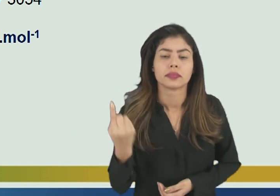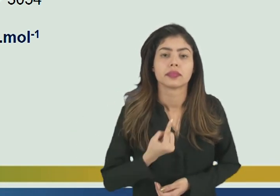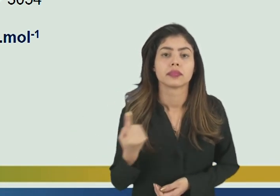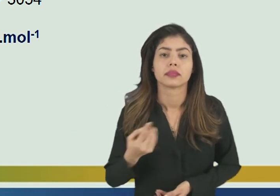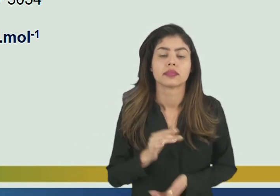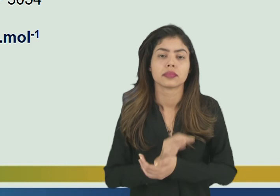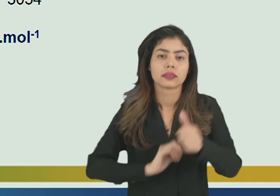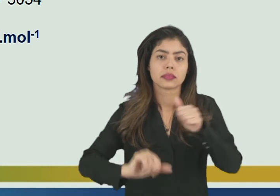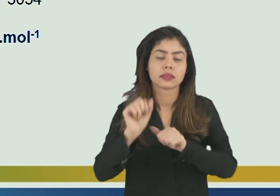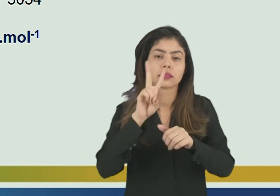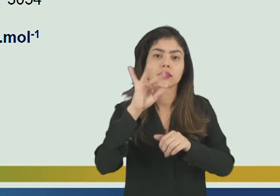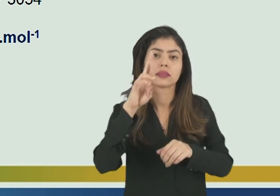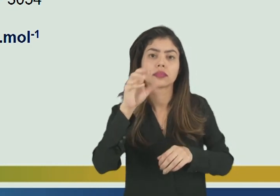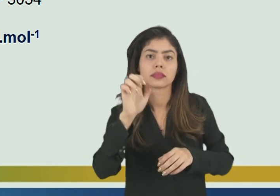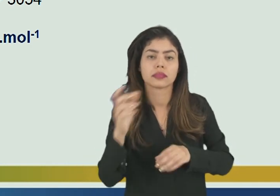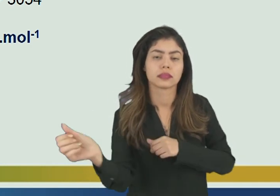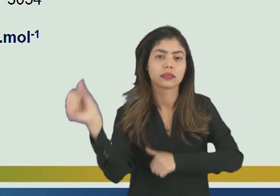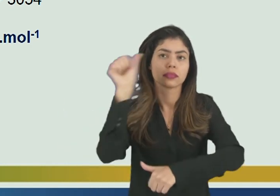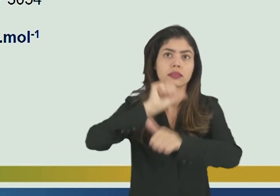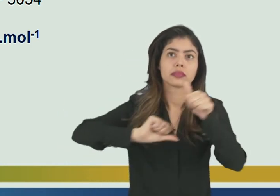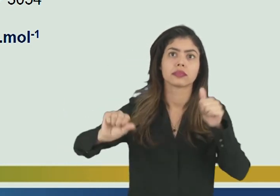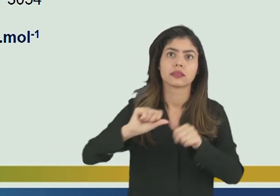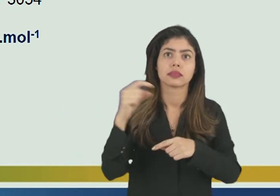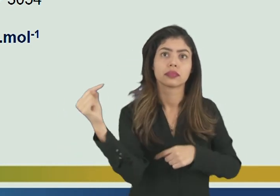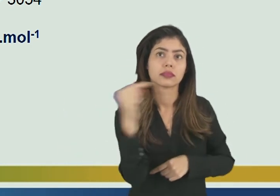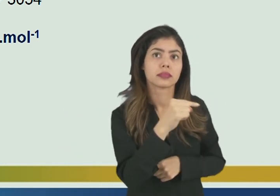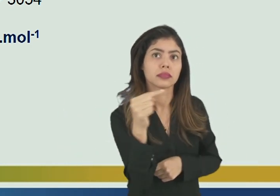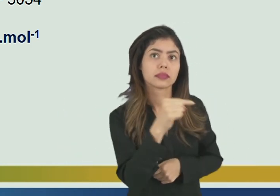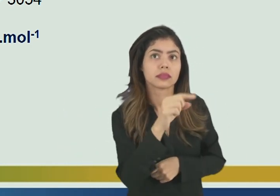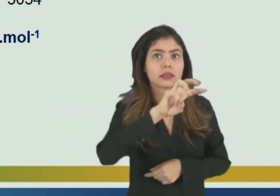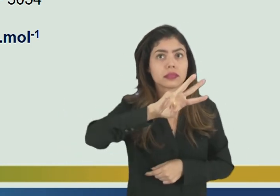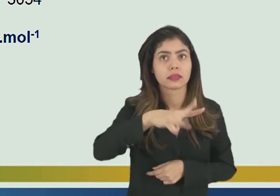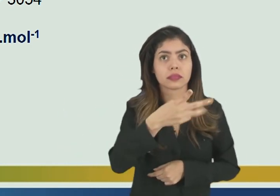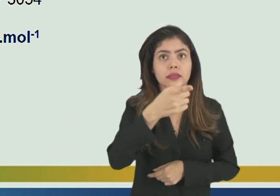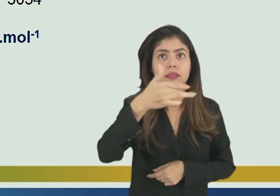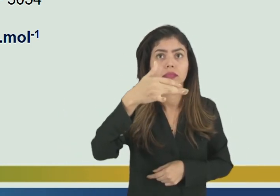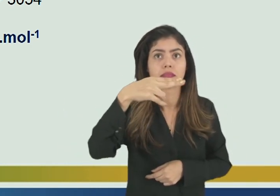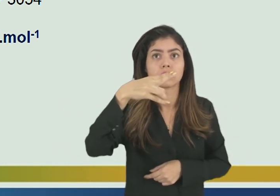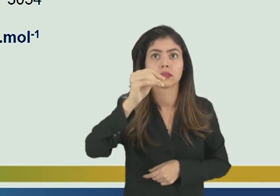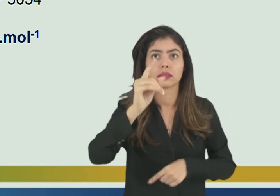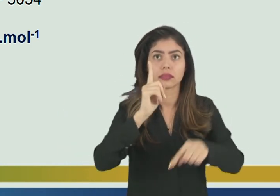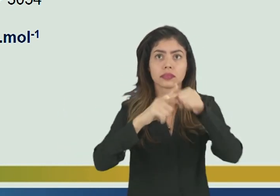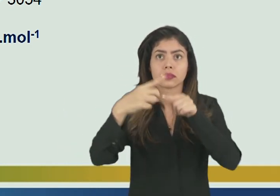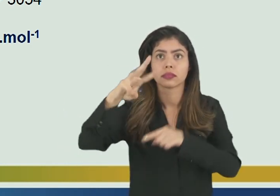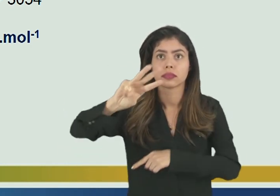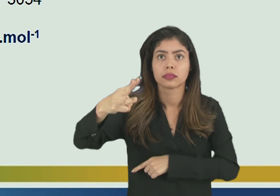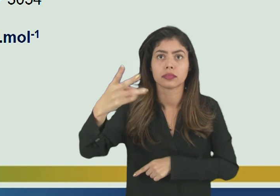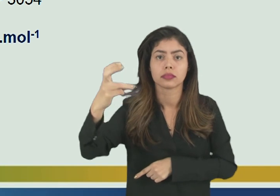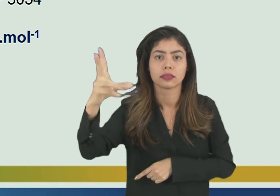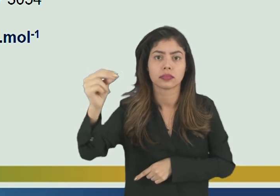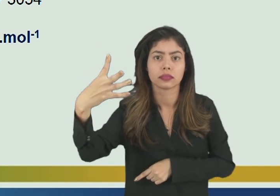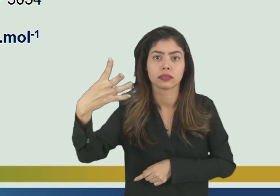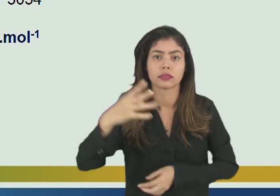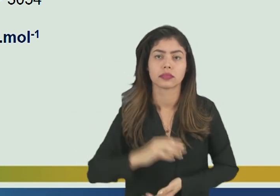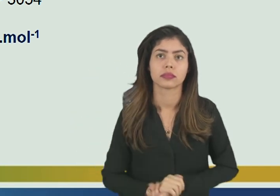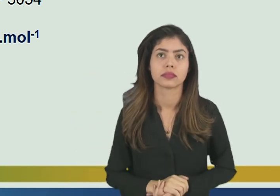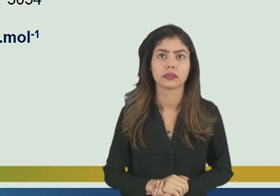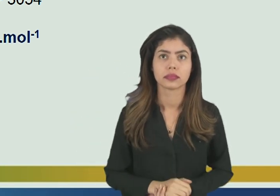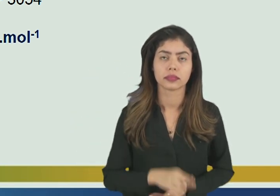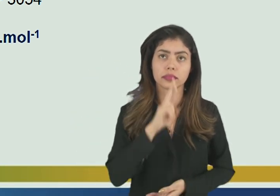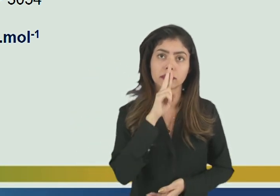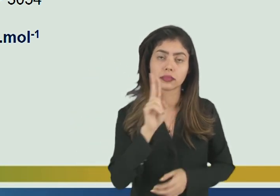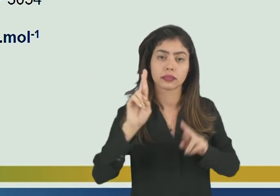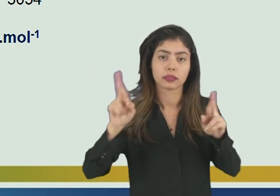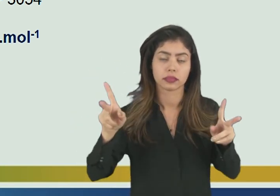trocar a variável de lado e nós vamos ter menos 3.228 mais 3.054.